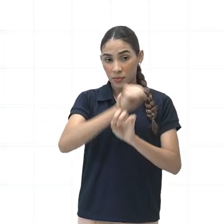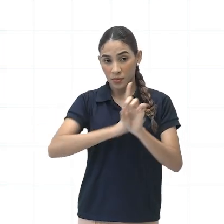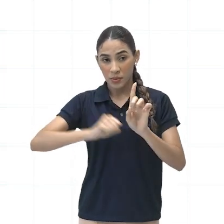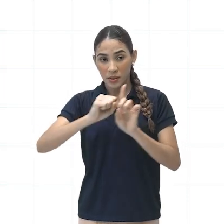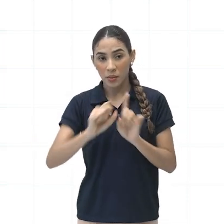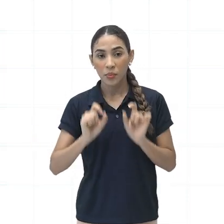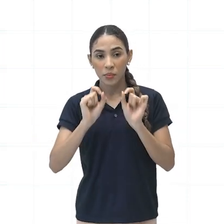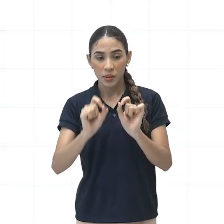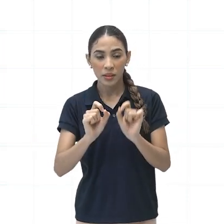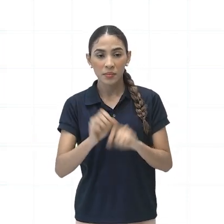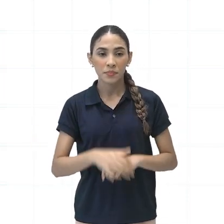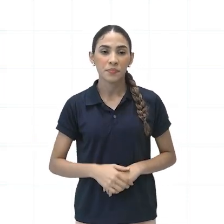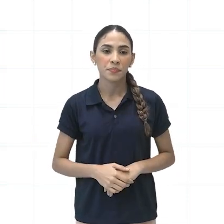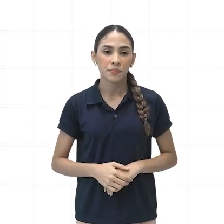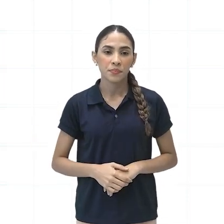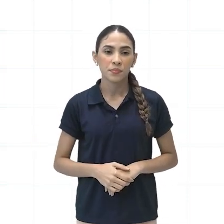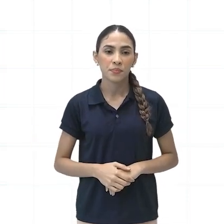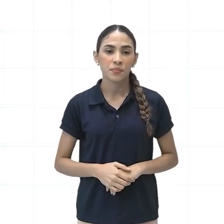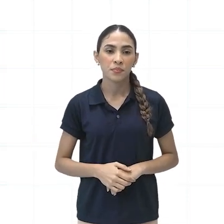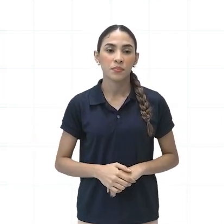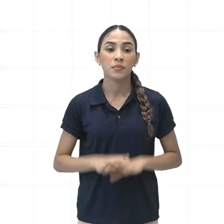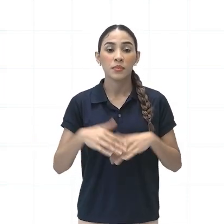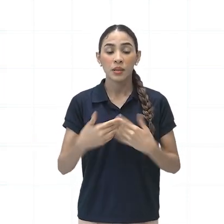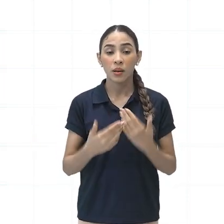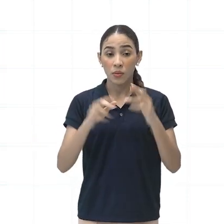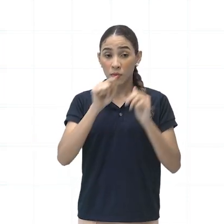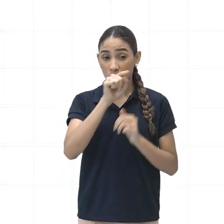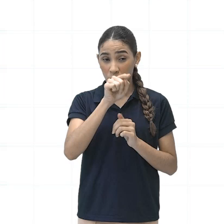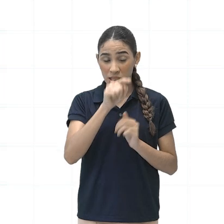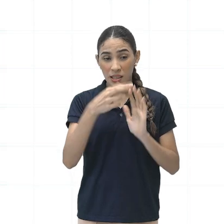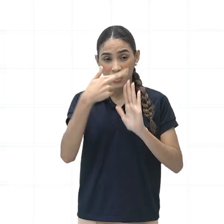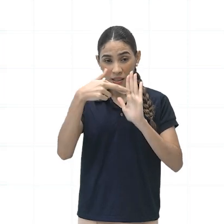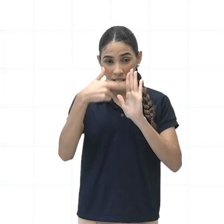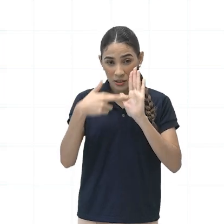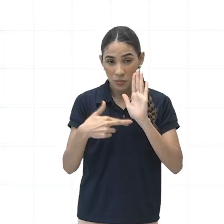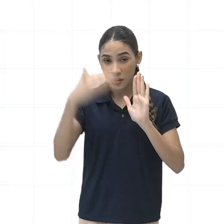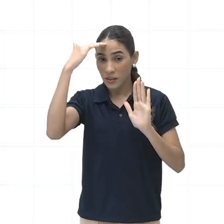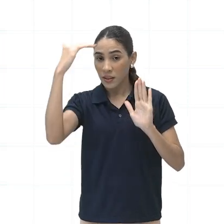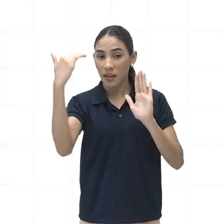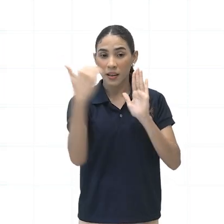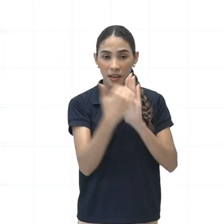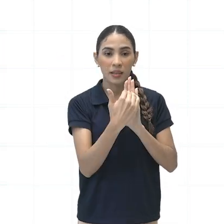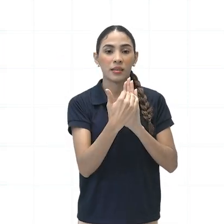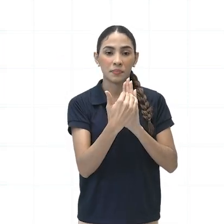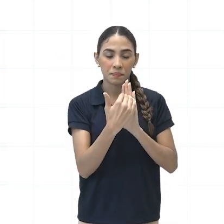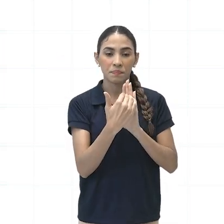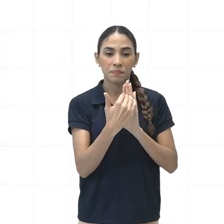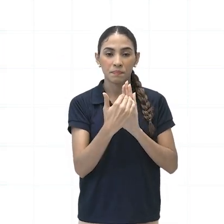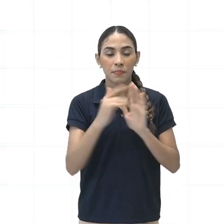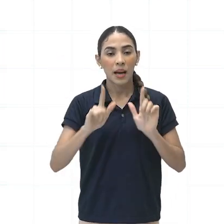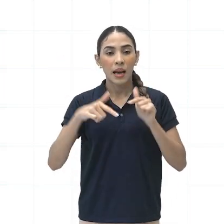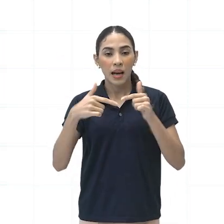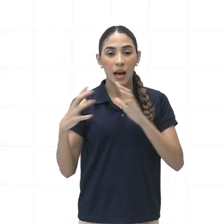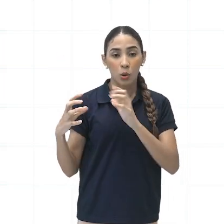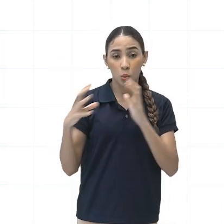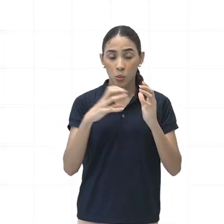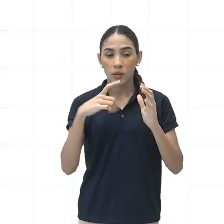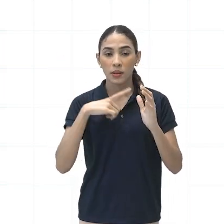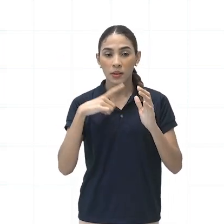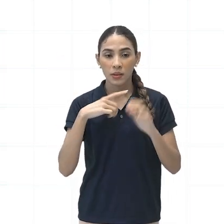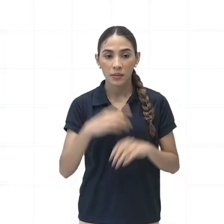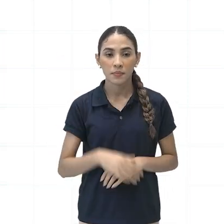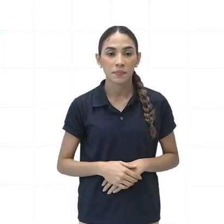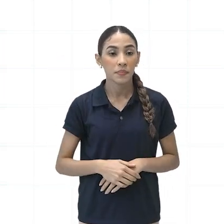social é que você passa a respeitar as regras que a luta exige,